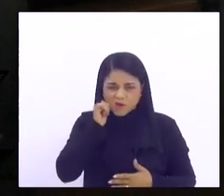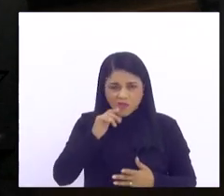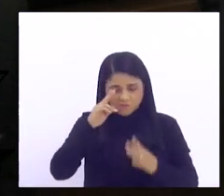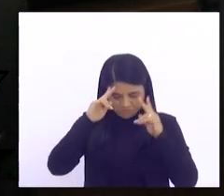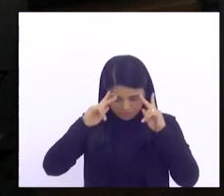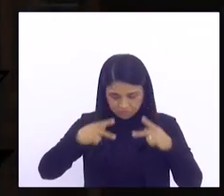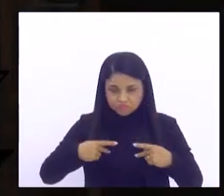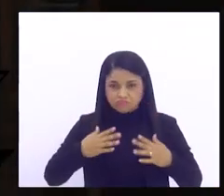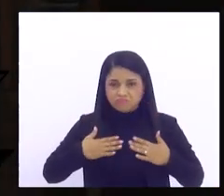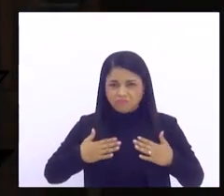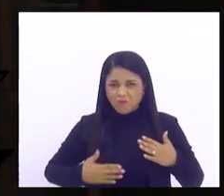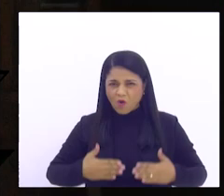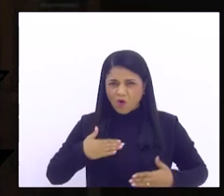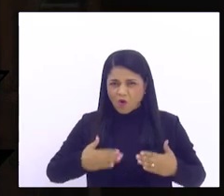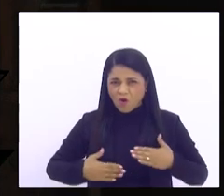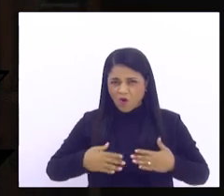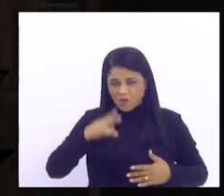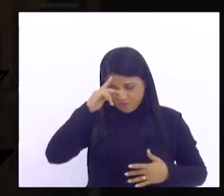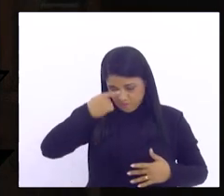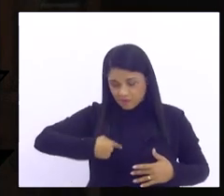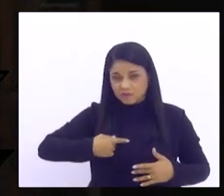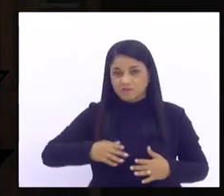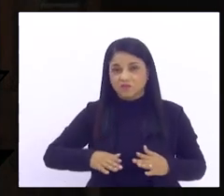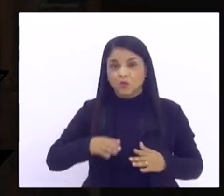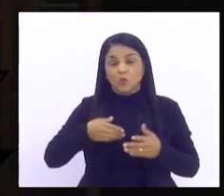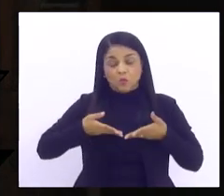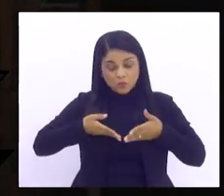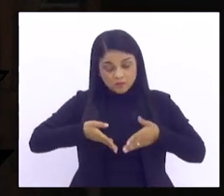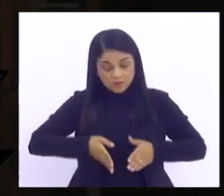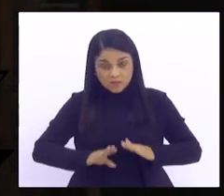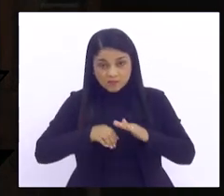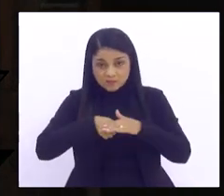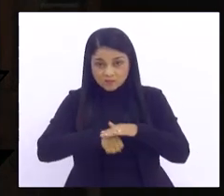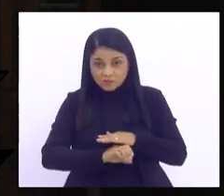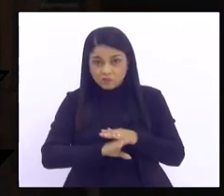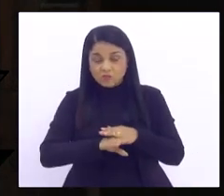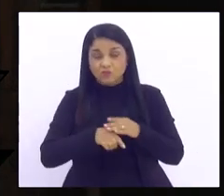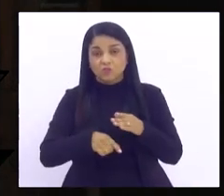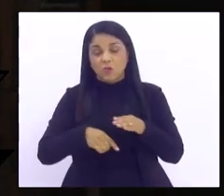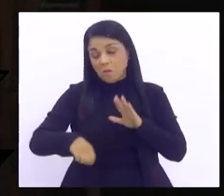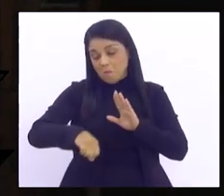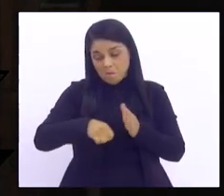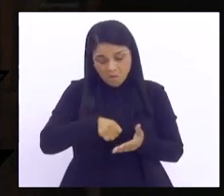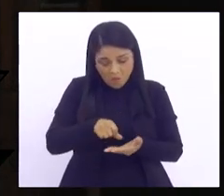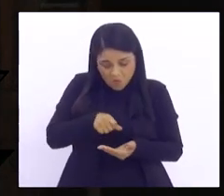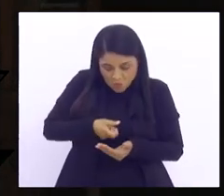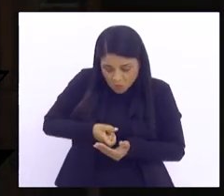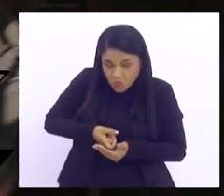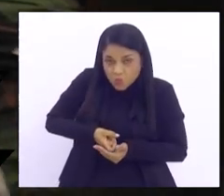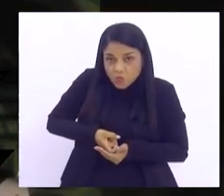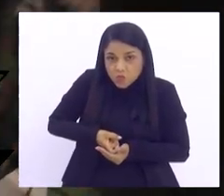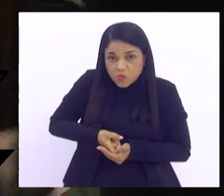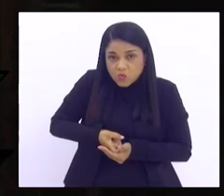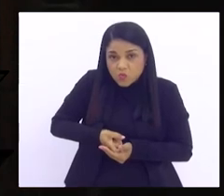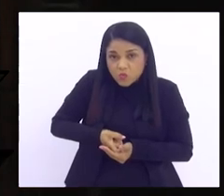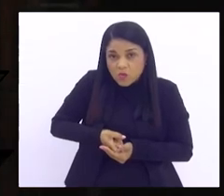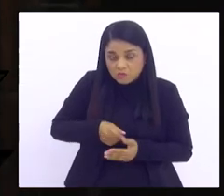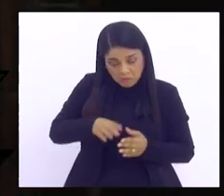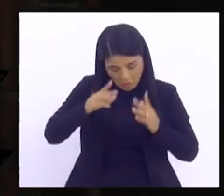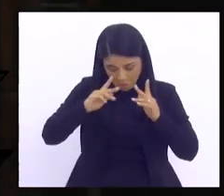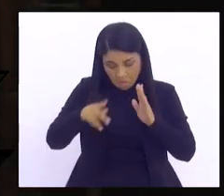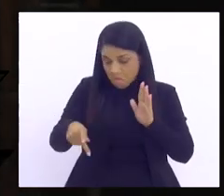ciência, repito, que o nascituro não faz parte do corpo de sua mãe. Não é um apêndice ou um órgão